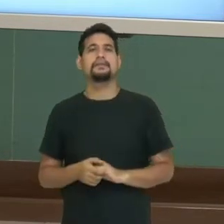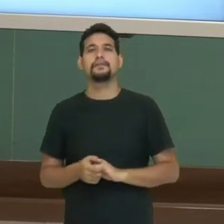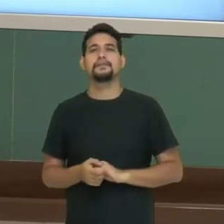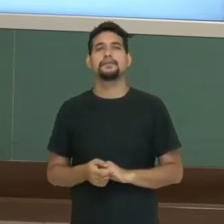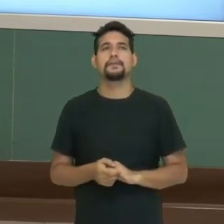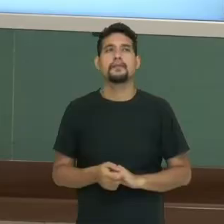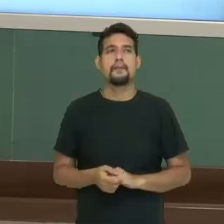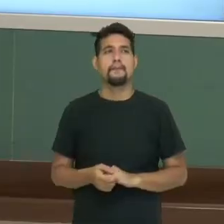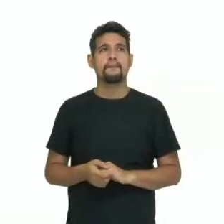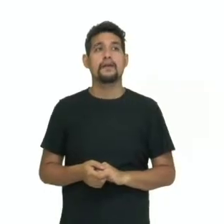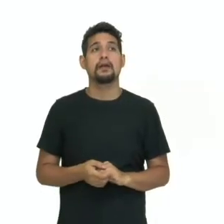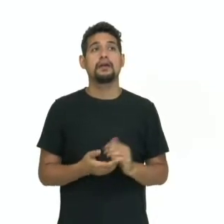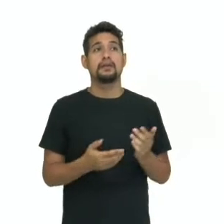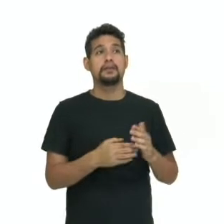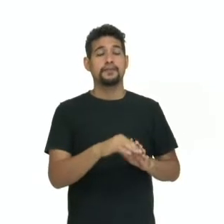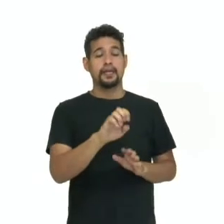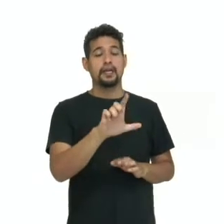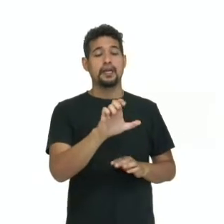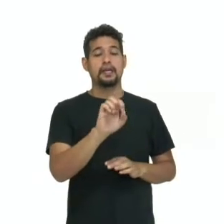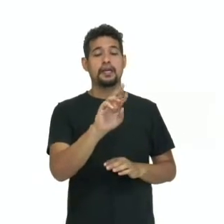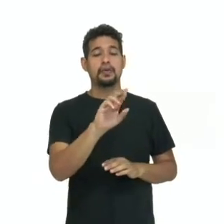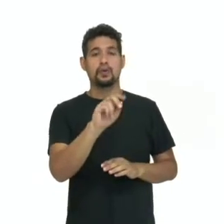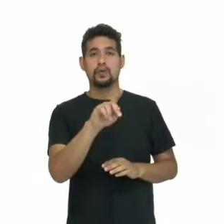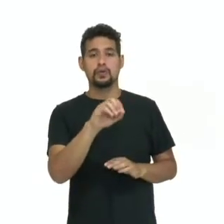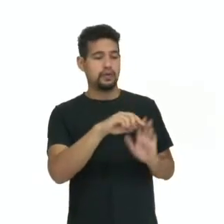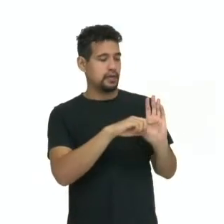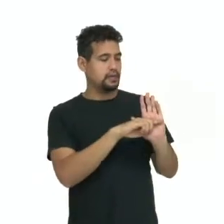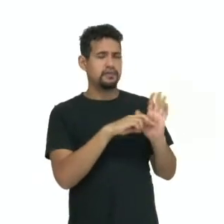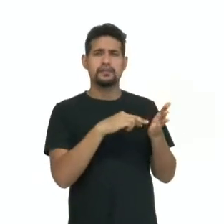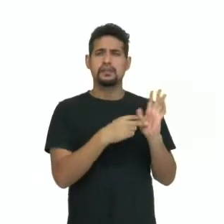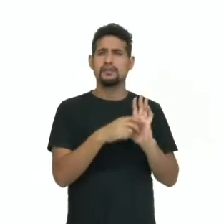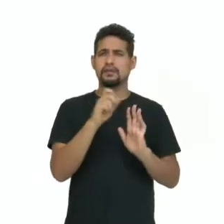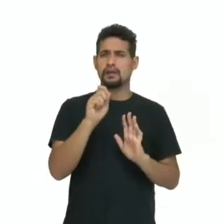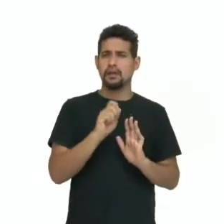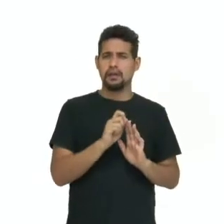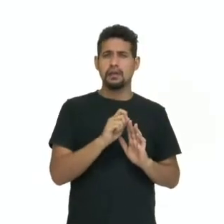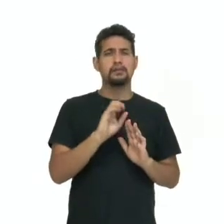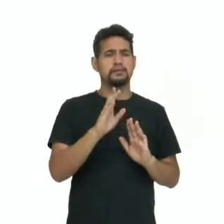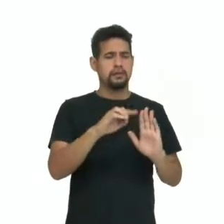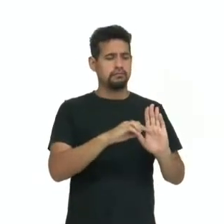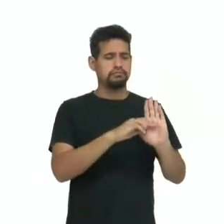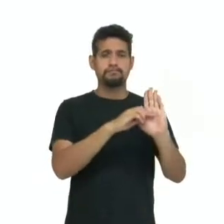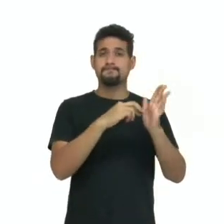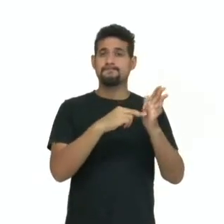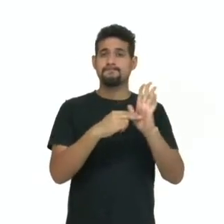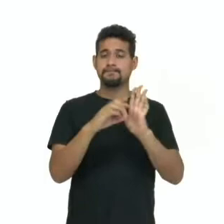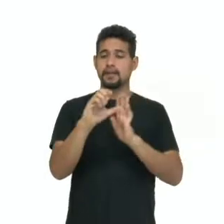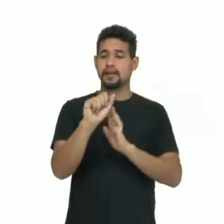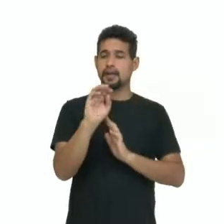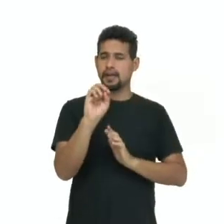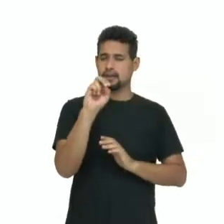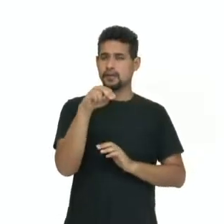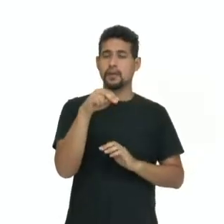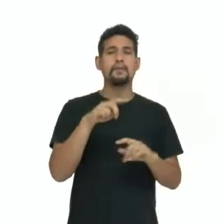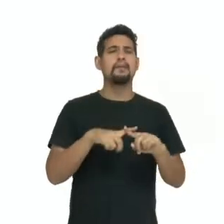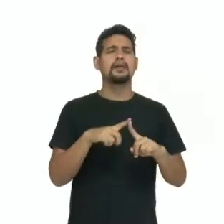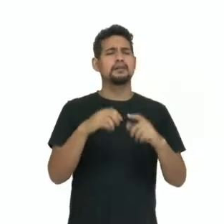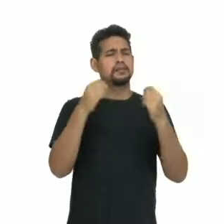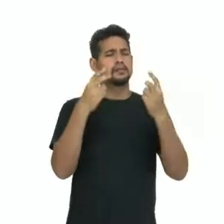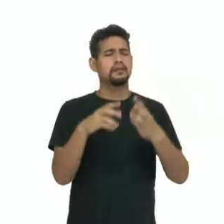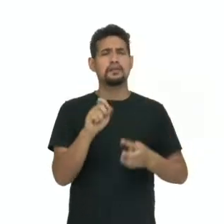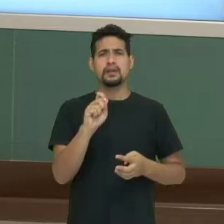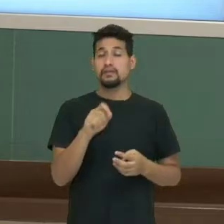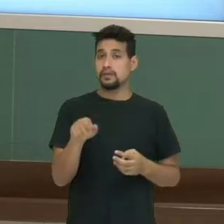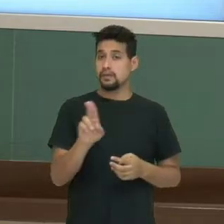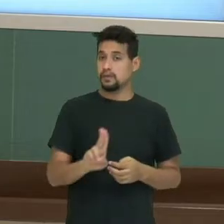O eletrodo negativo, que é o ânodo da pilha, é ligado ao eletrodo negativo, que é o cátodo da eletrólise. Então aqui ele está falando de